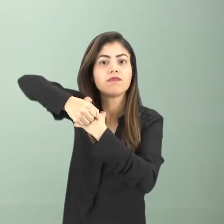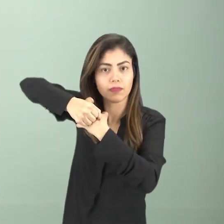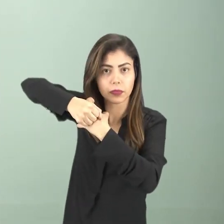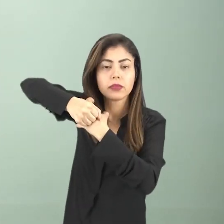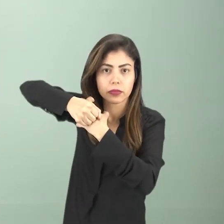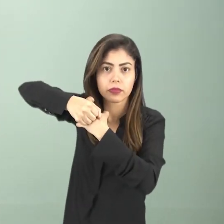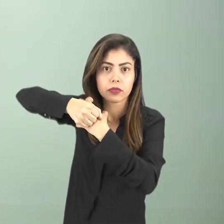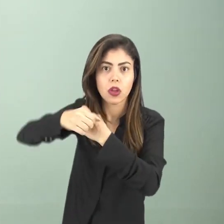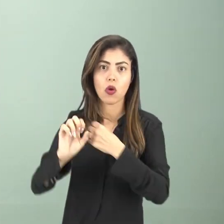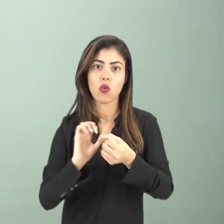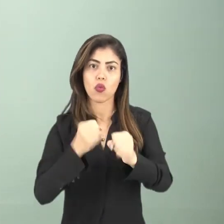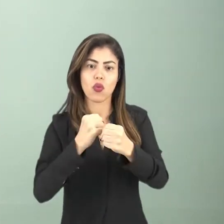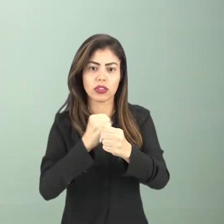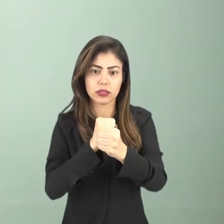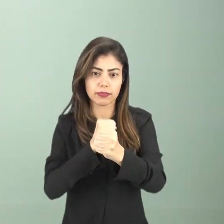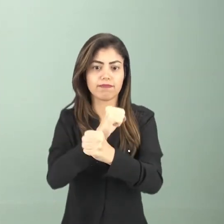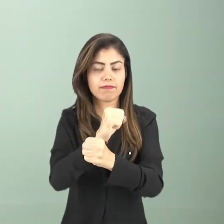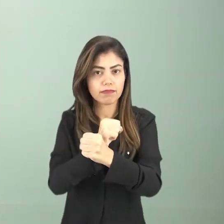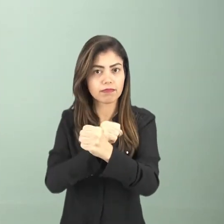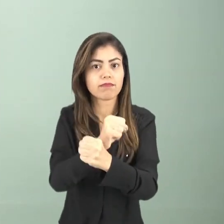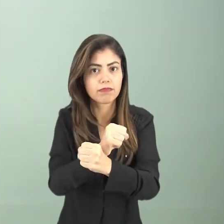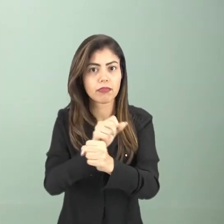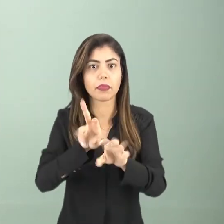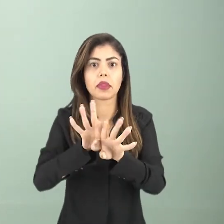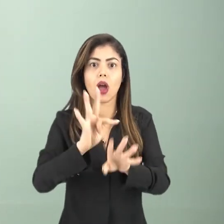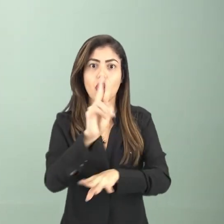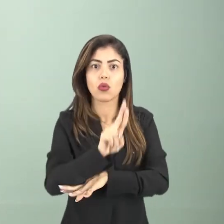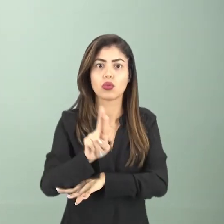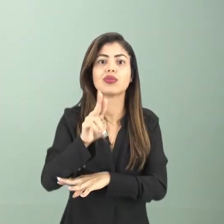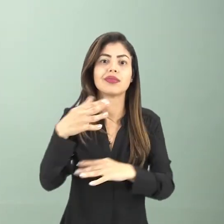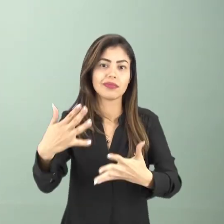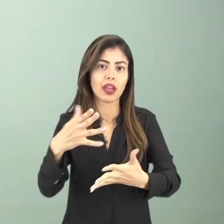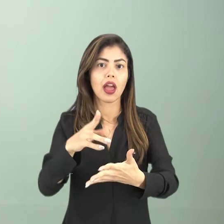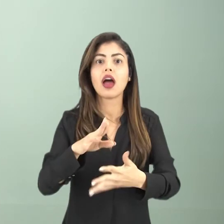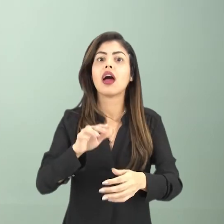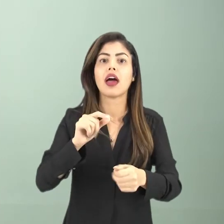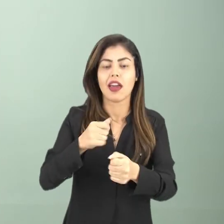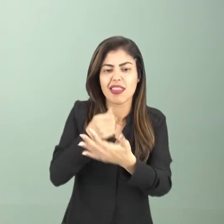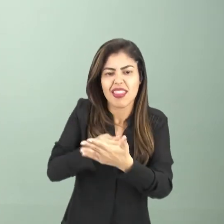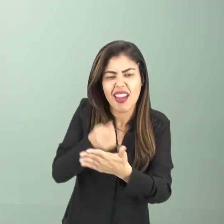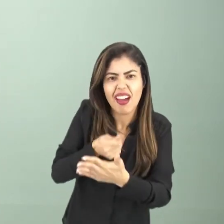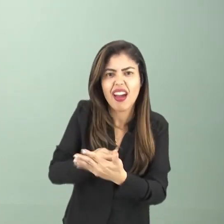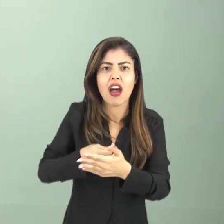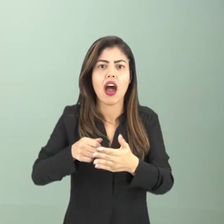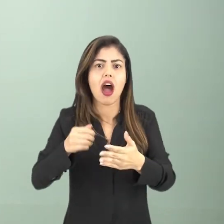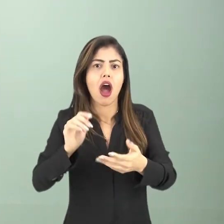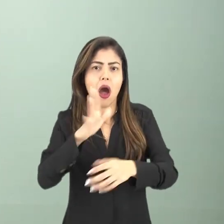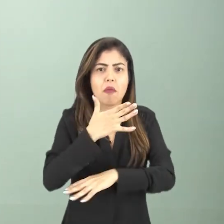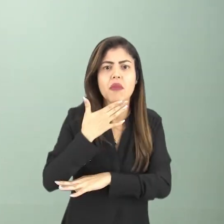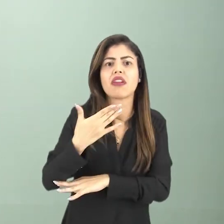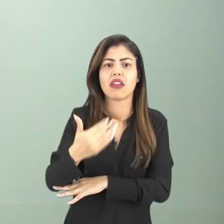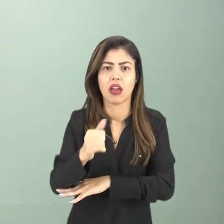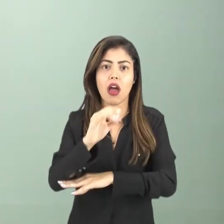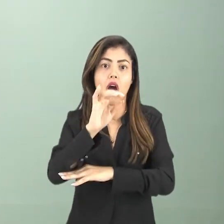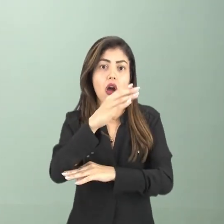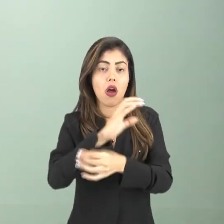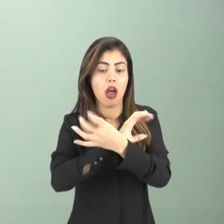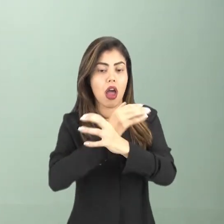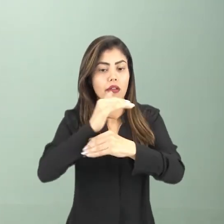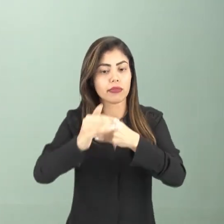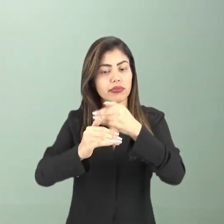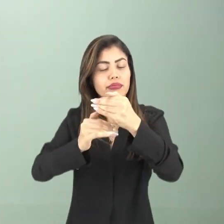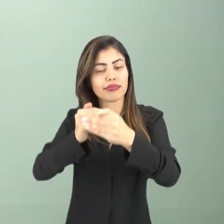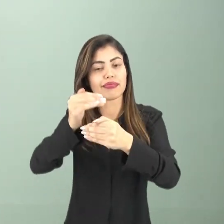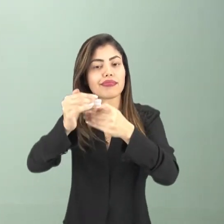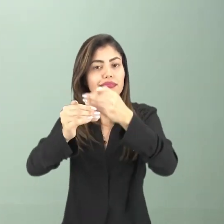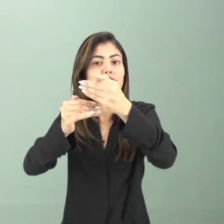com que os ossos eles sejam tracejados, né? Então esses ossos eles vão sofrer ali também essa recuperação e vão se desenvolver de